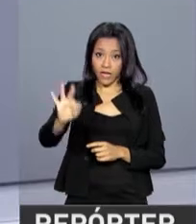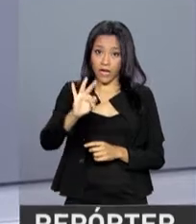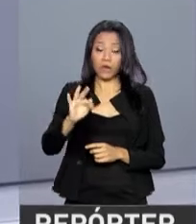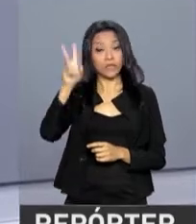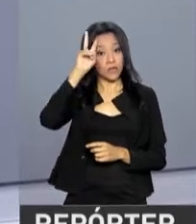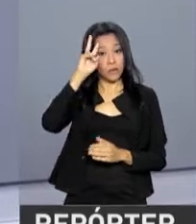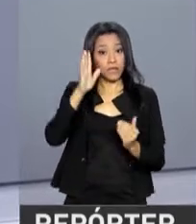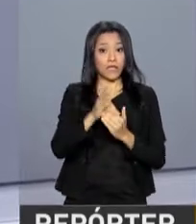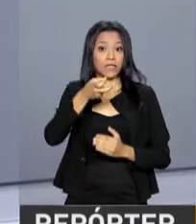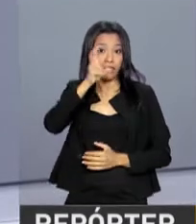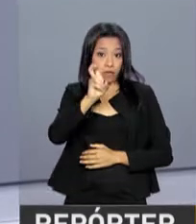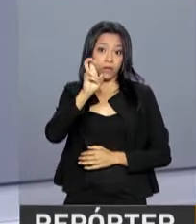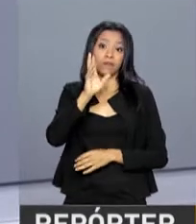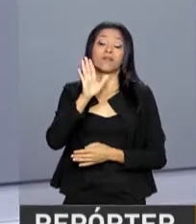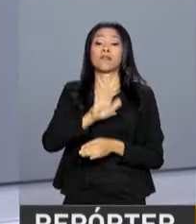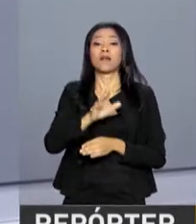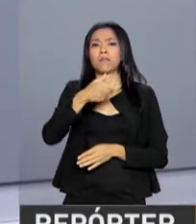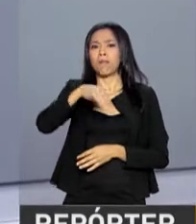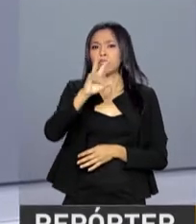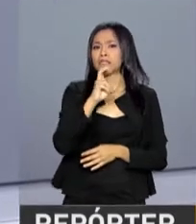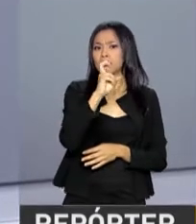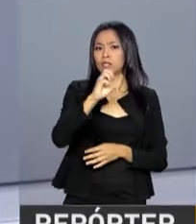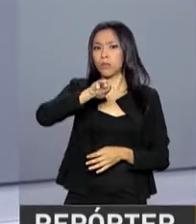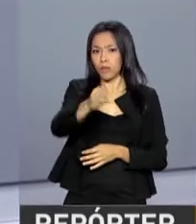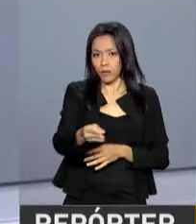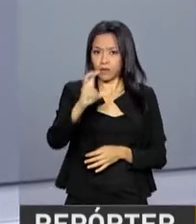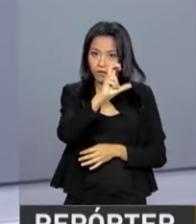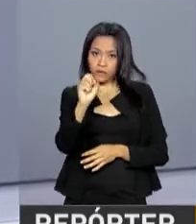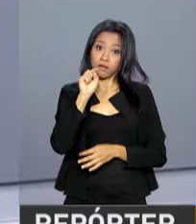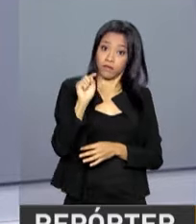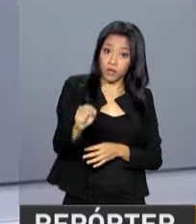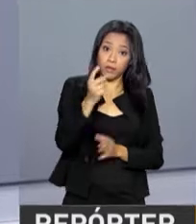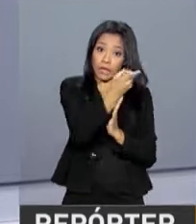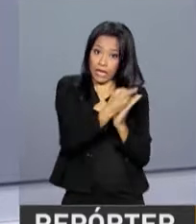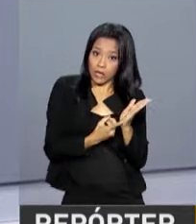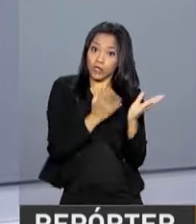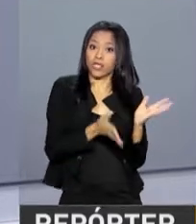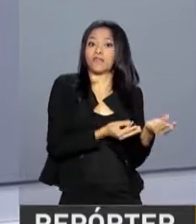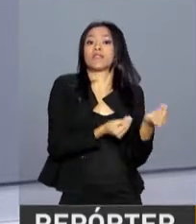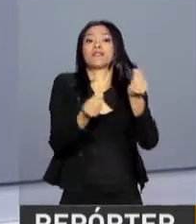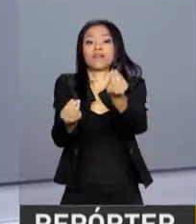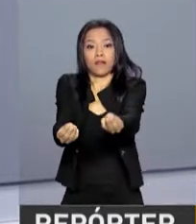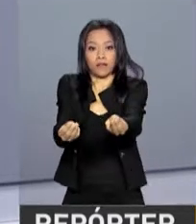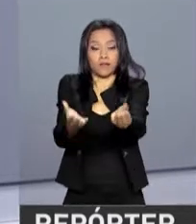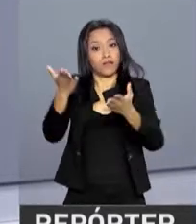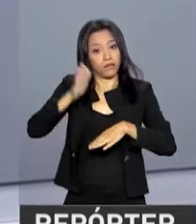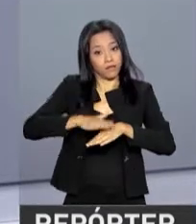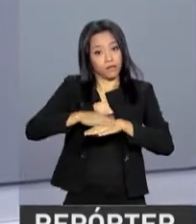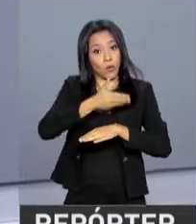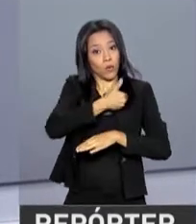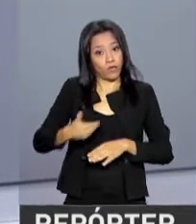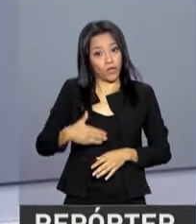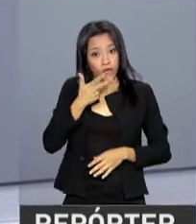segunda feira mais de cinco milhões e 500 mil declarações de imposto de renda já haviam sido entregues segundo o governo a expectativa